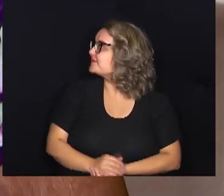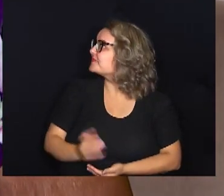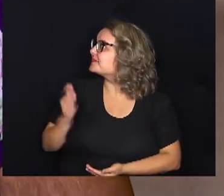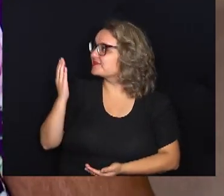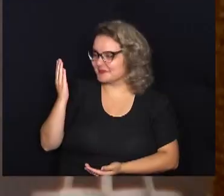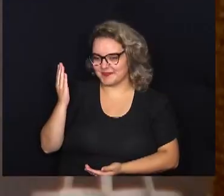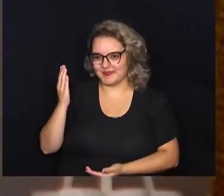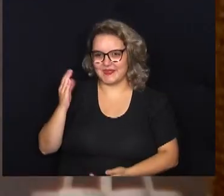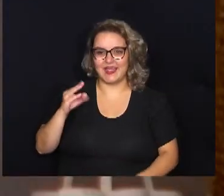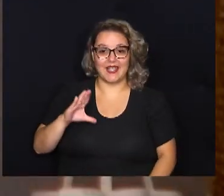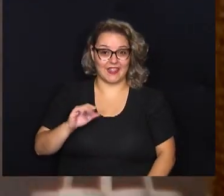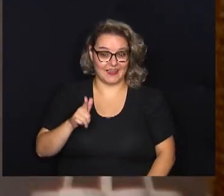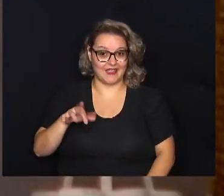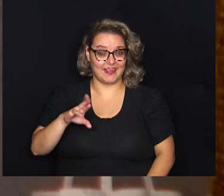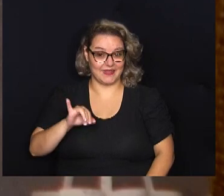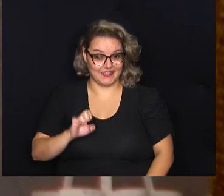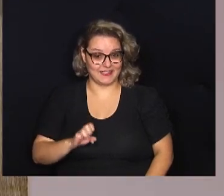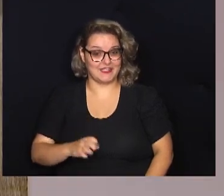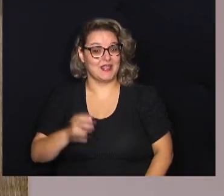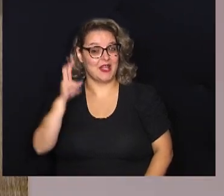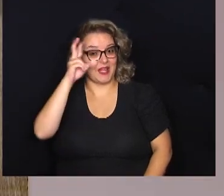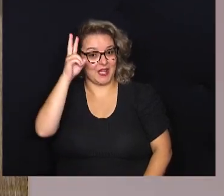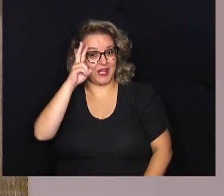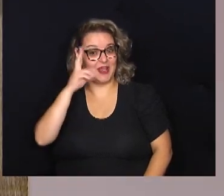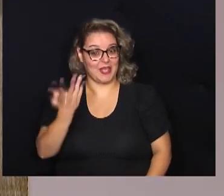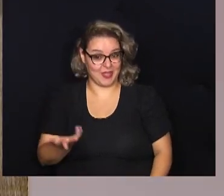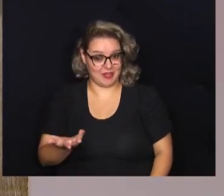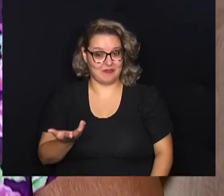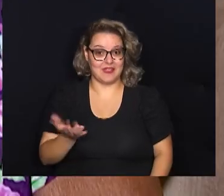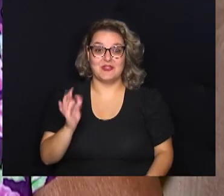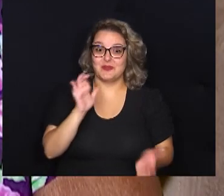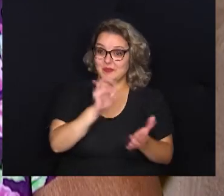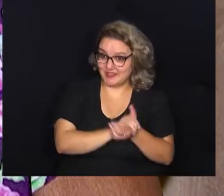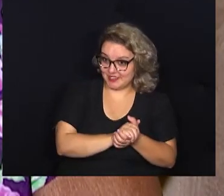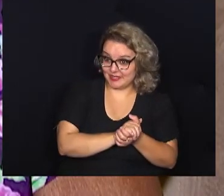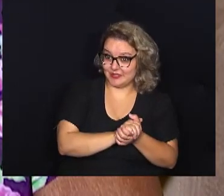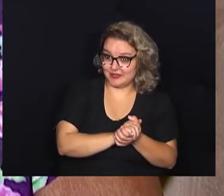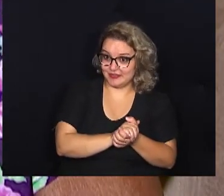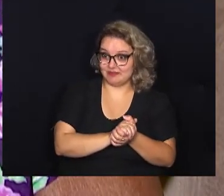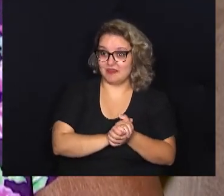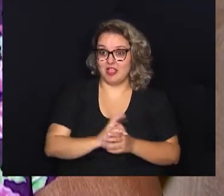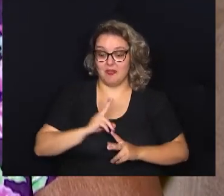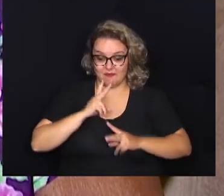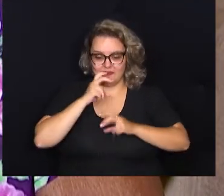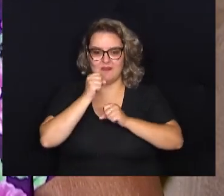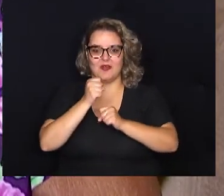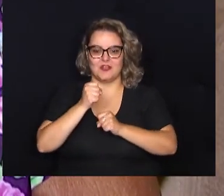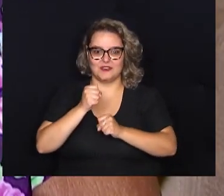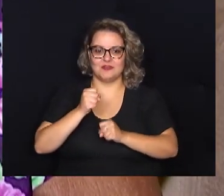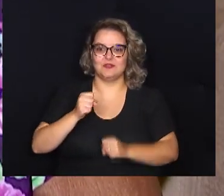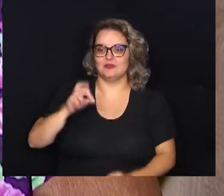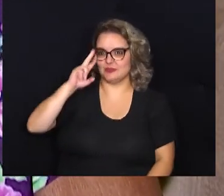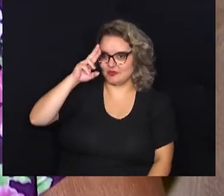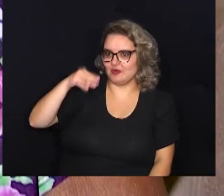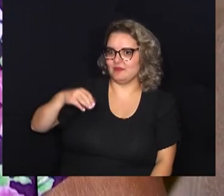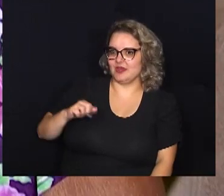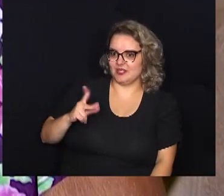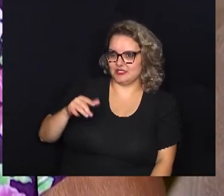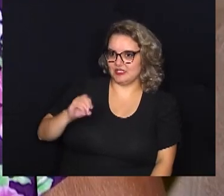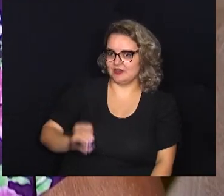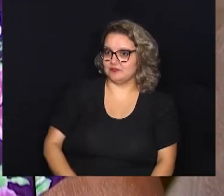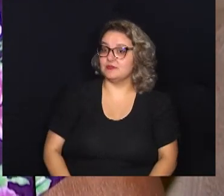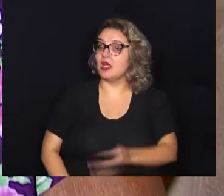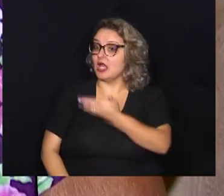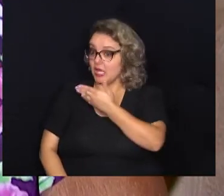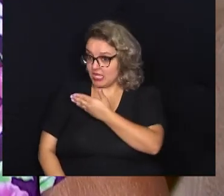trabalho do marido, braço direito do senhor Benedito Machado. Ele trabalhava com seu Machado.